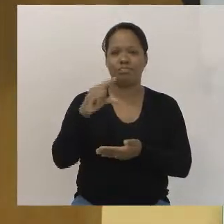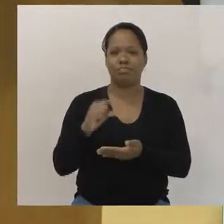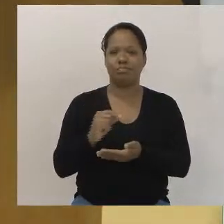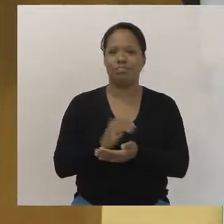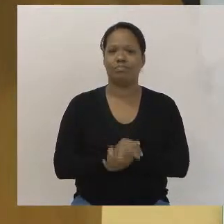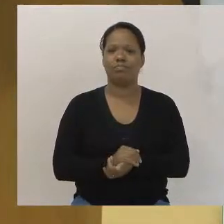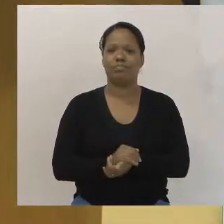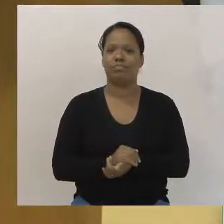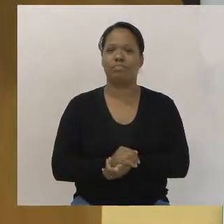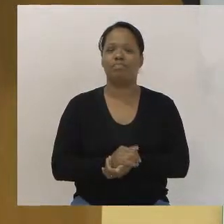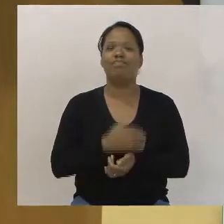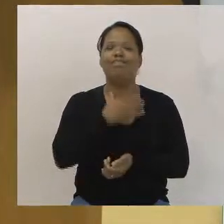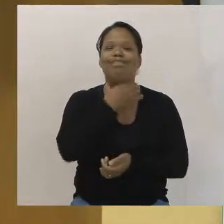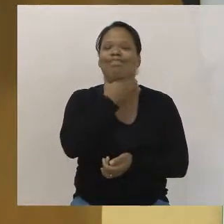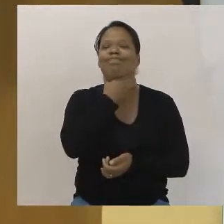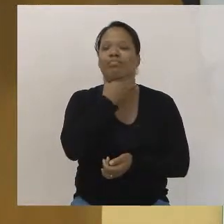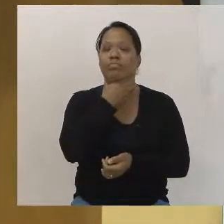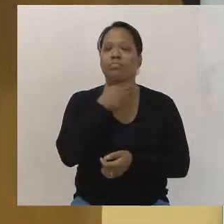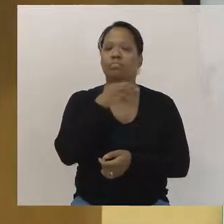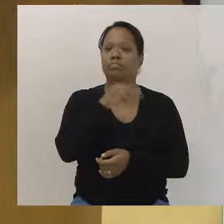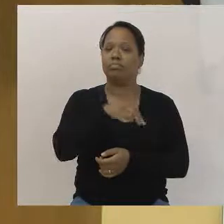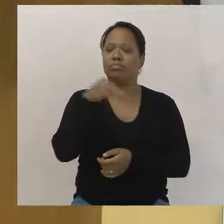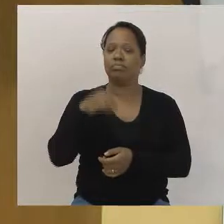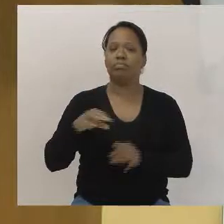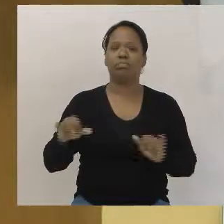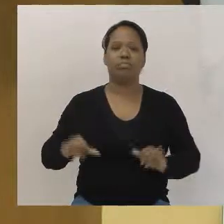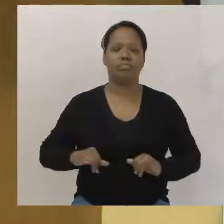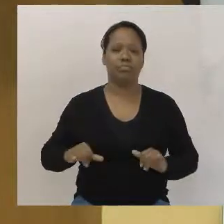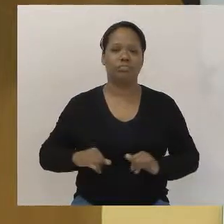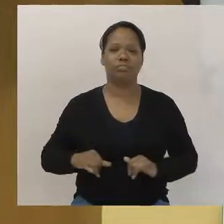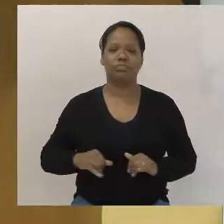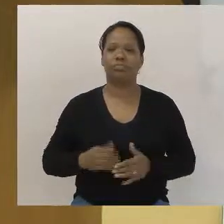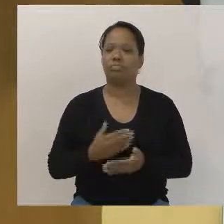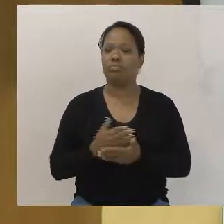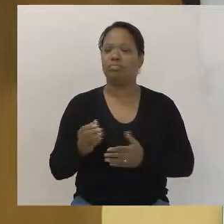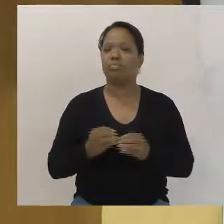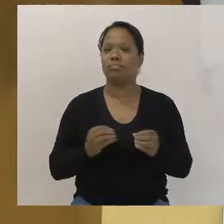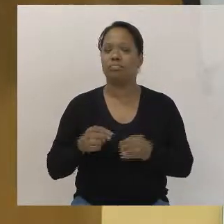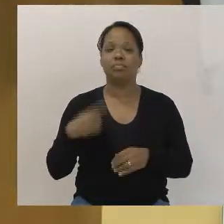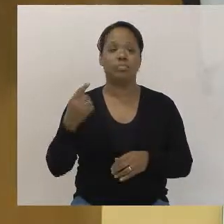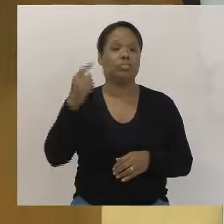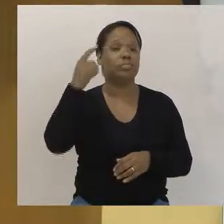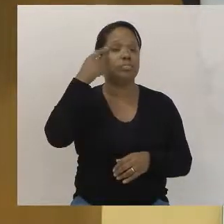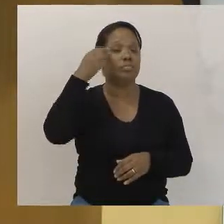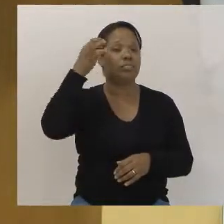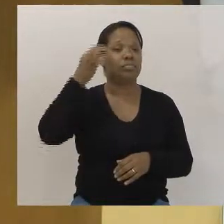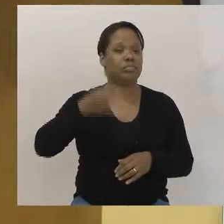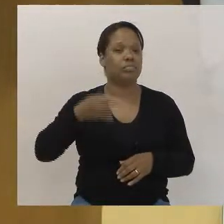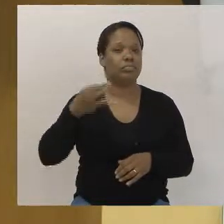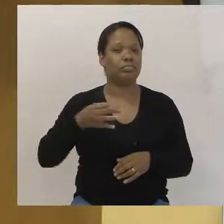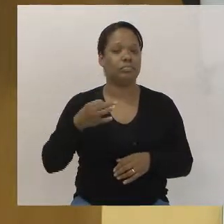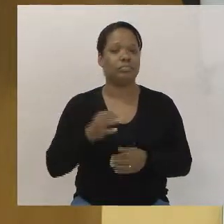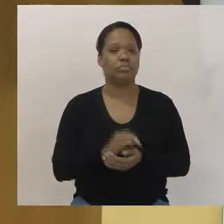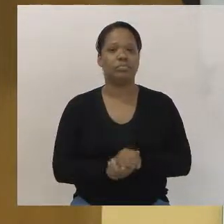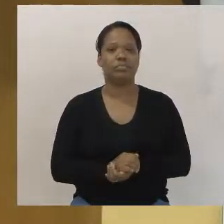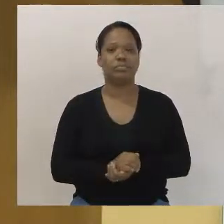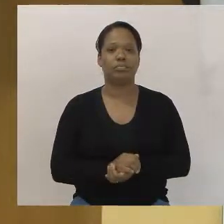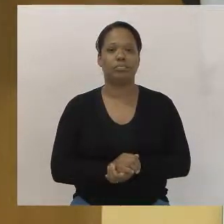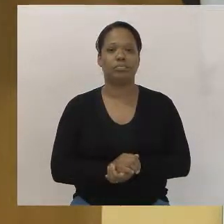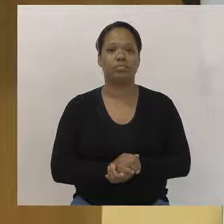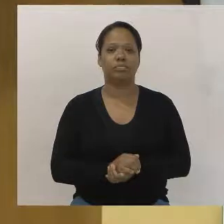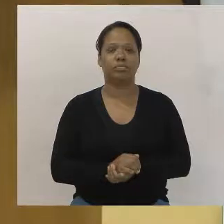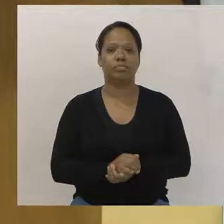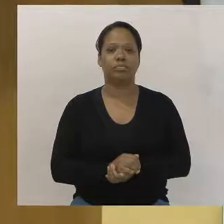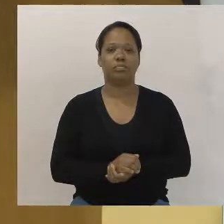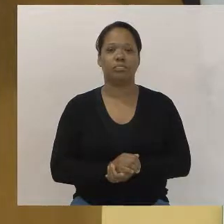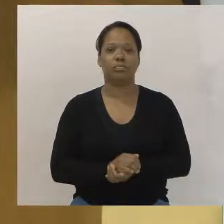recursos os municípios sofrem para realizar a obra mas eu tenho certeza que se a gente fizesse uma peça mais enxuta e